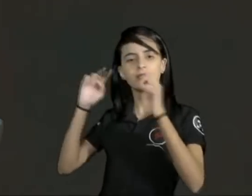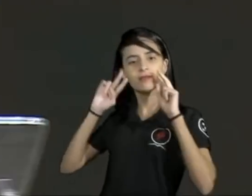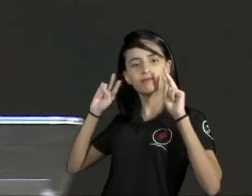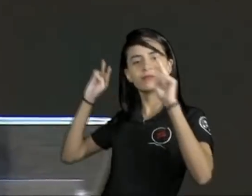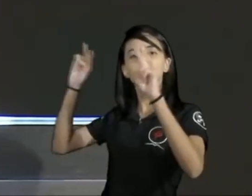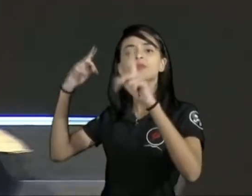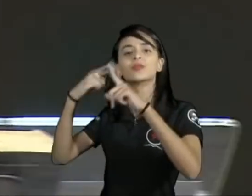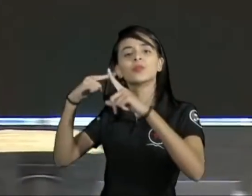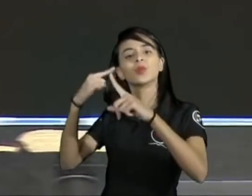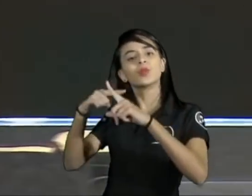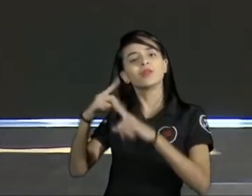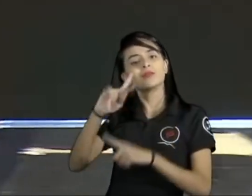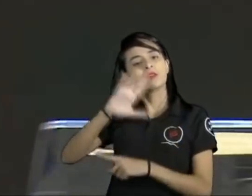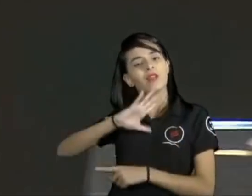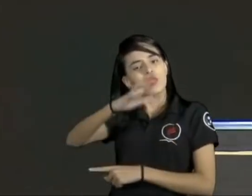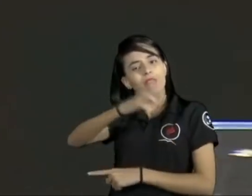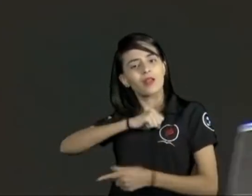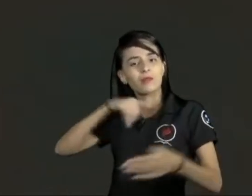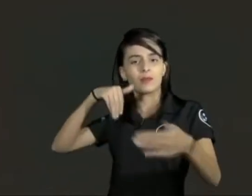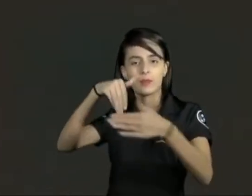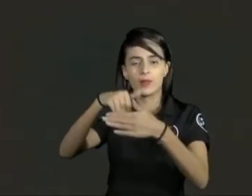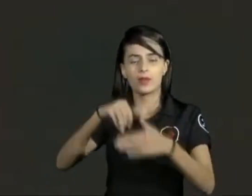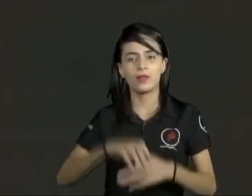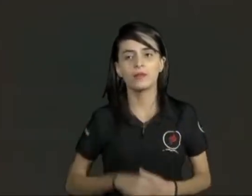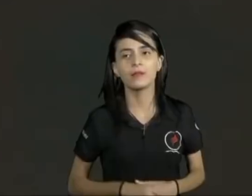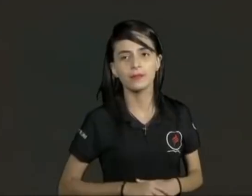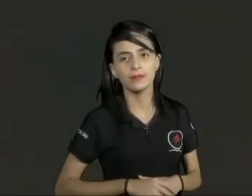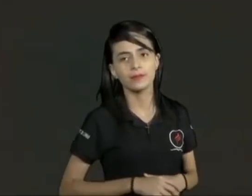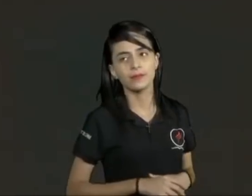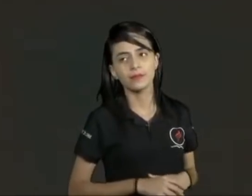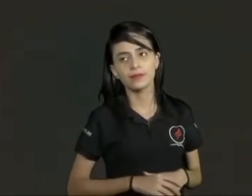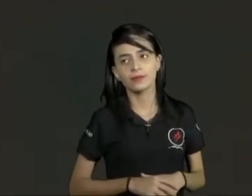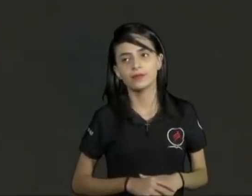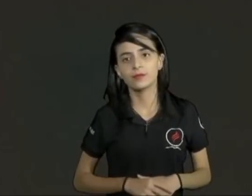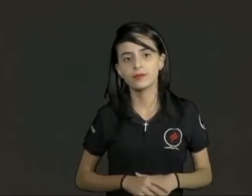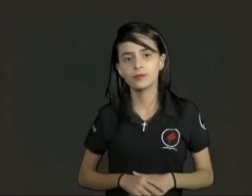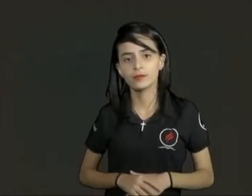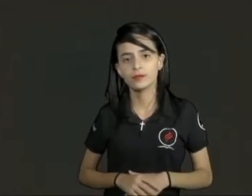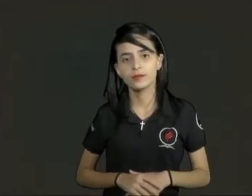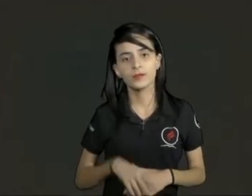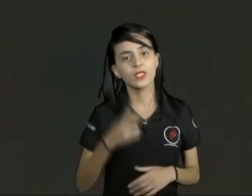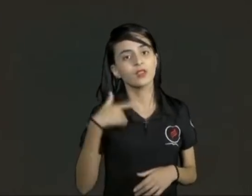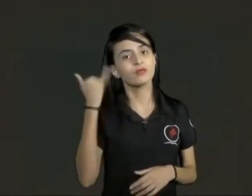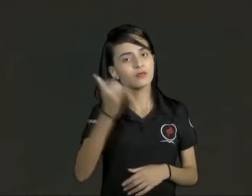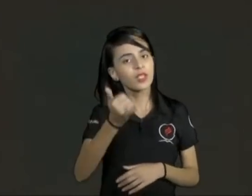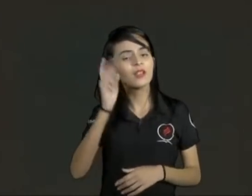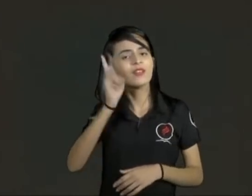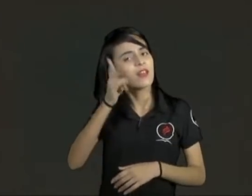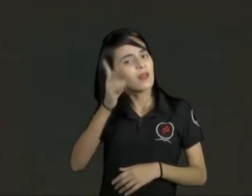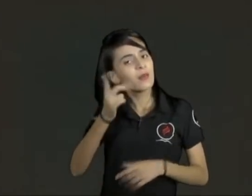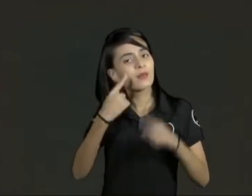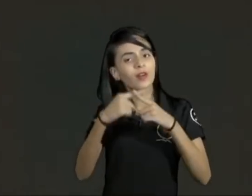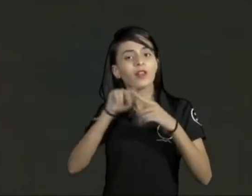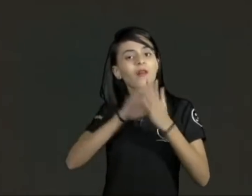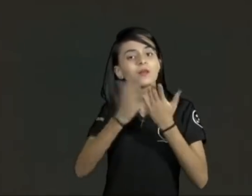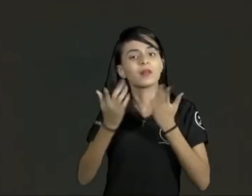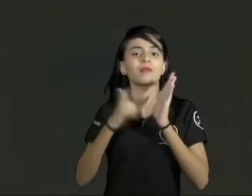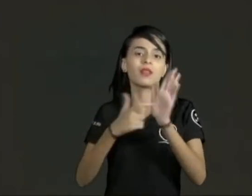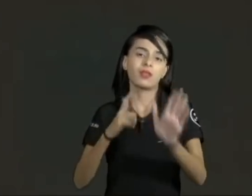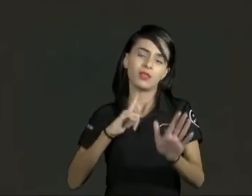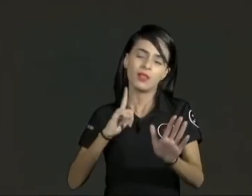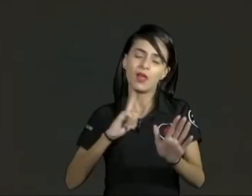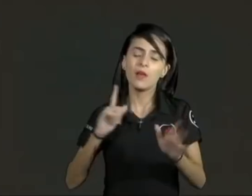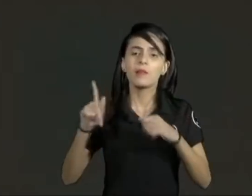e porque a vossa Redenção está próxima bom E como eu digo sempre porque está na Bíblia quando